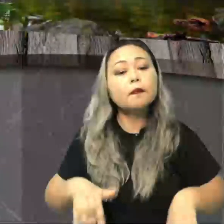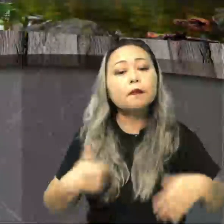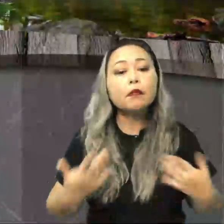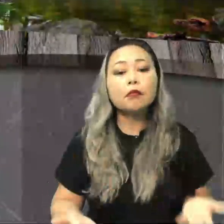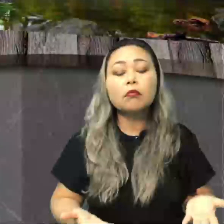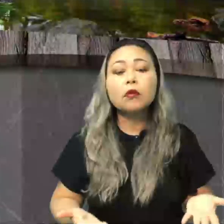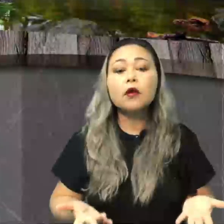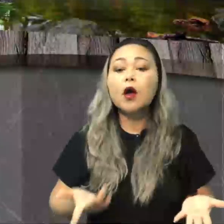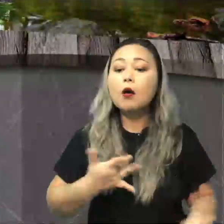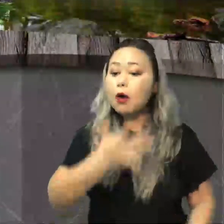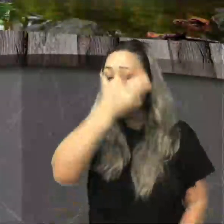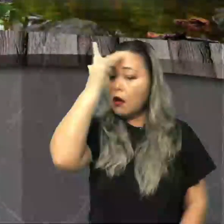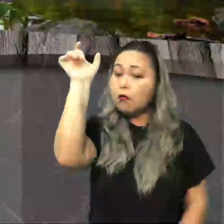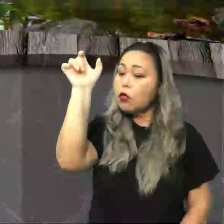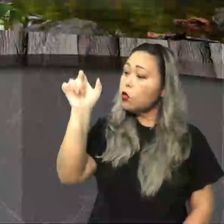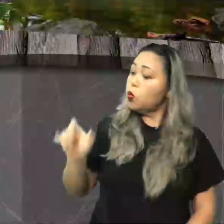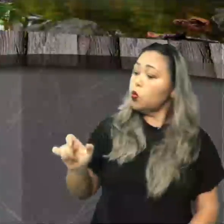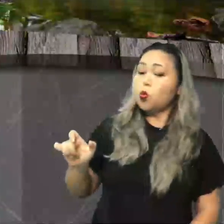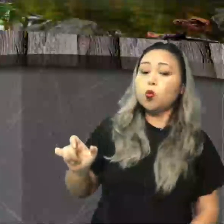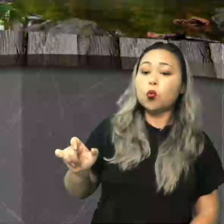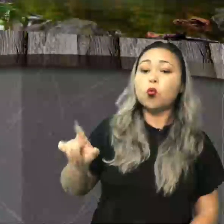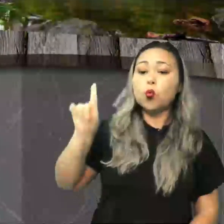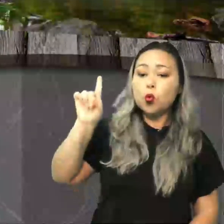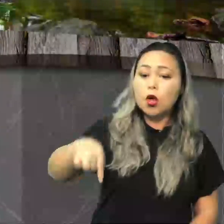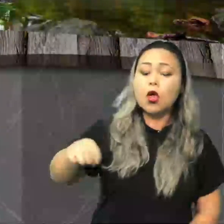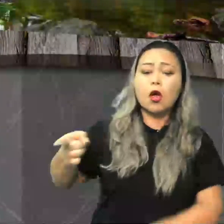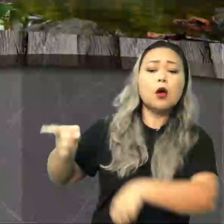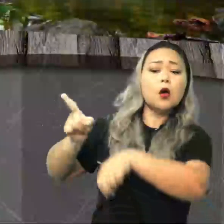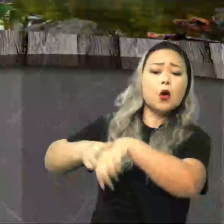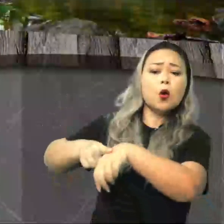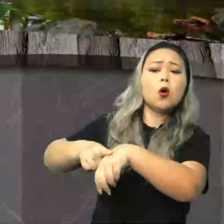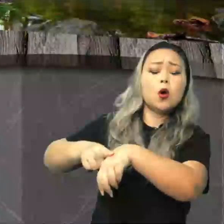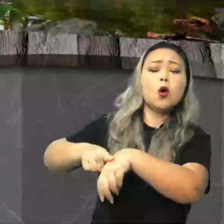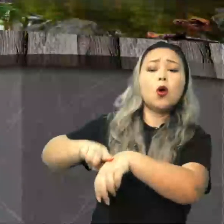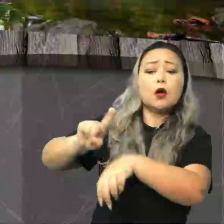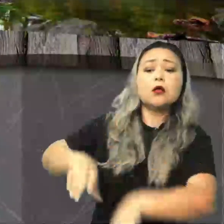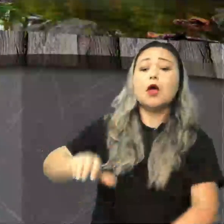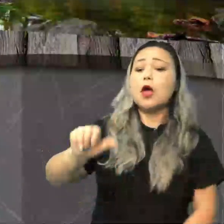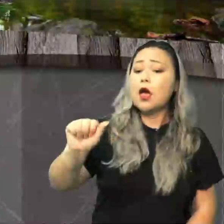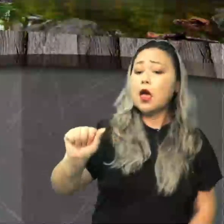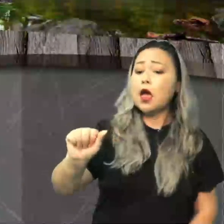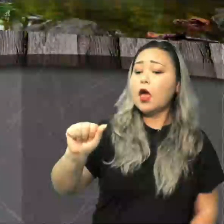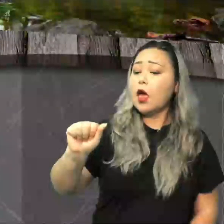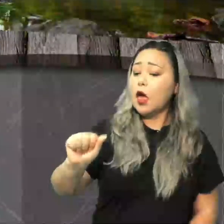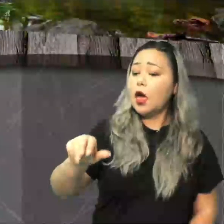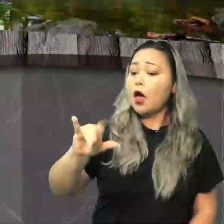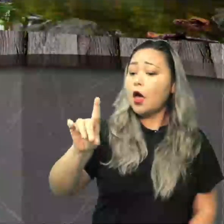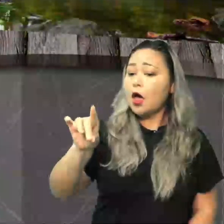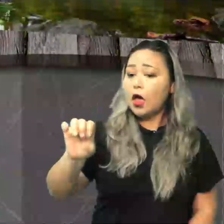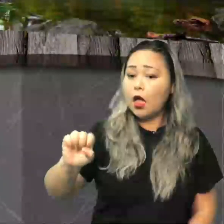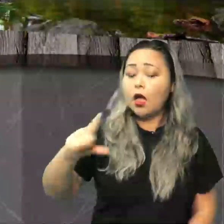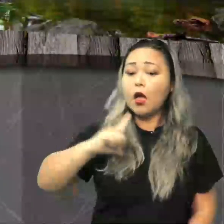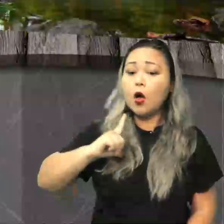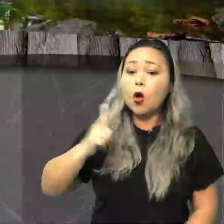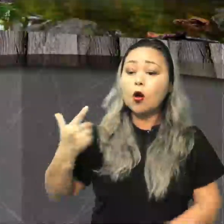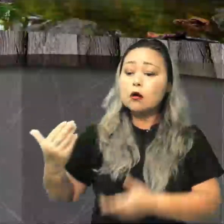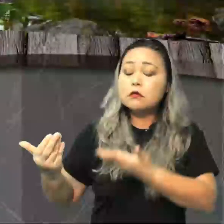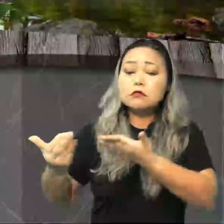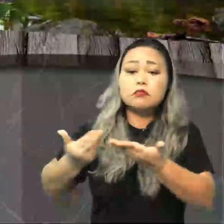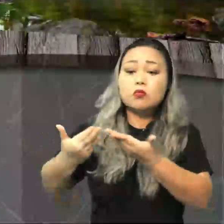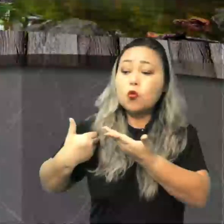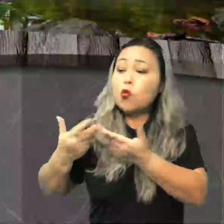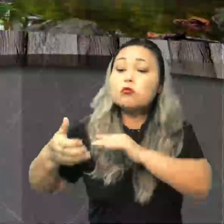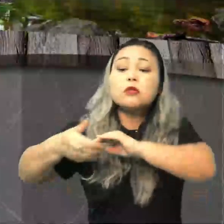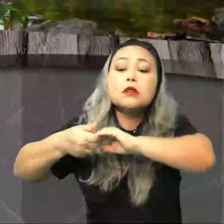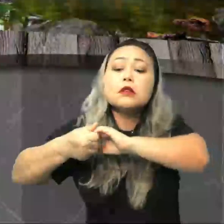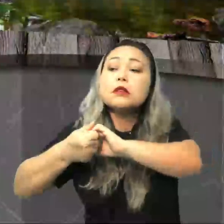mas uma pessoa soropositivo, ou seja, uma pessoa aidética, no contato físico você não vai